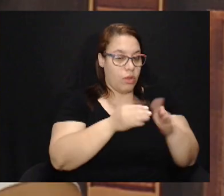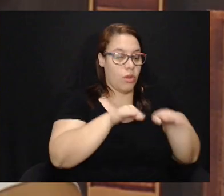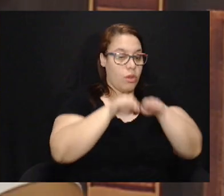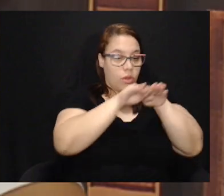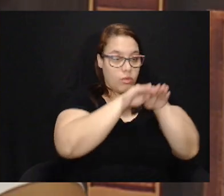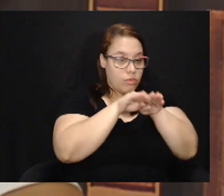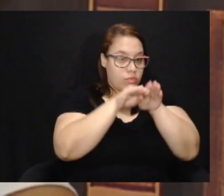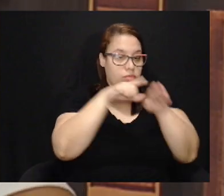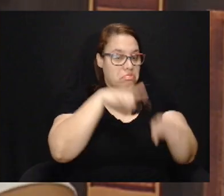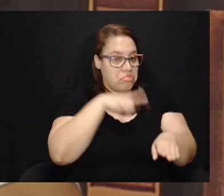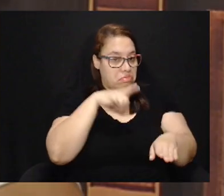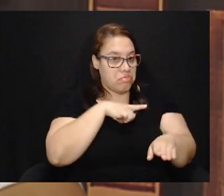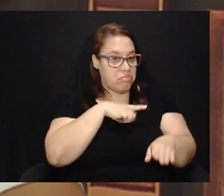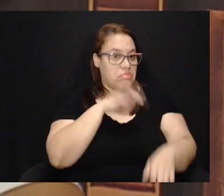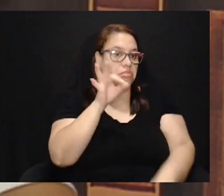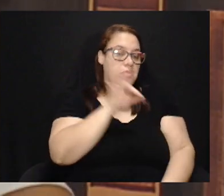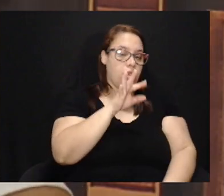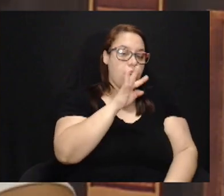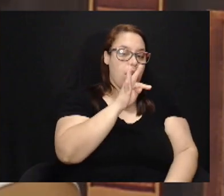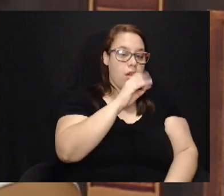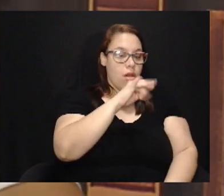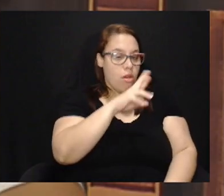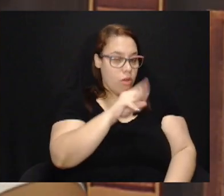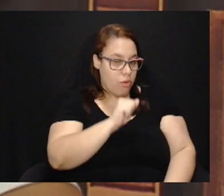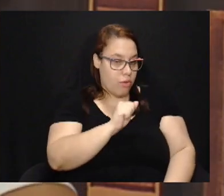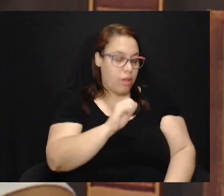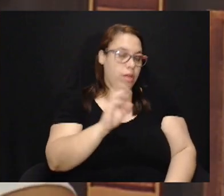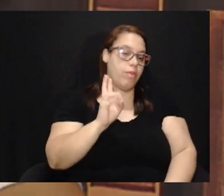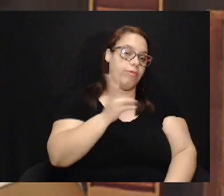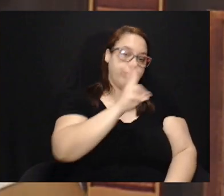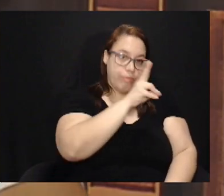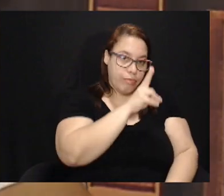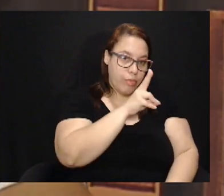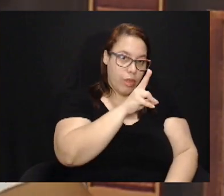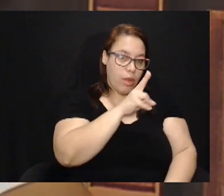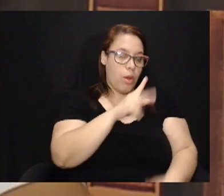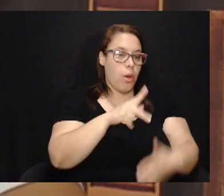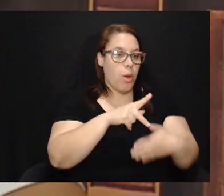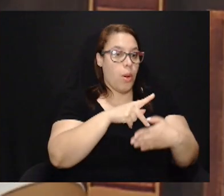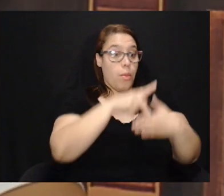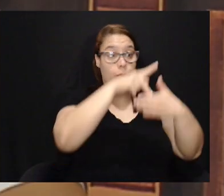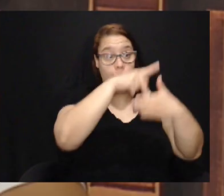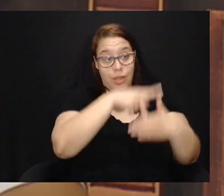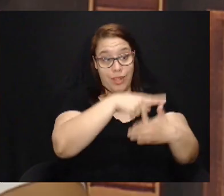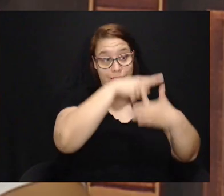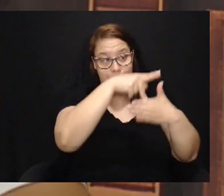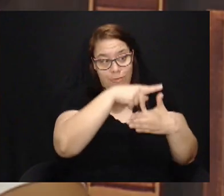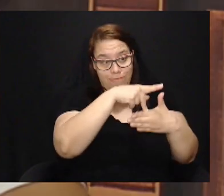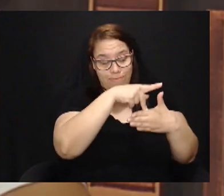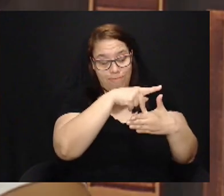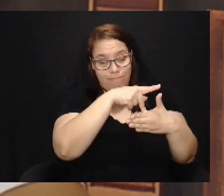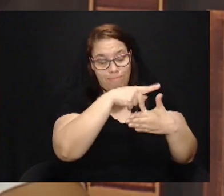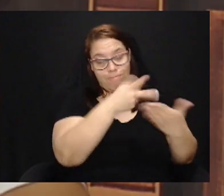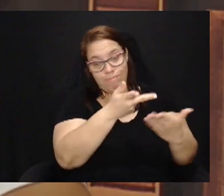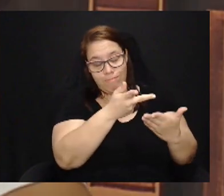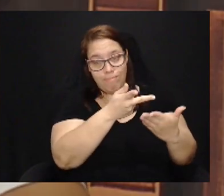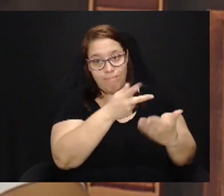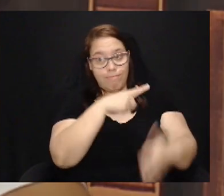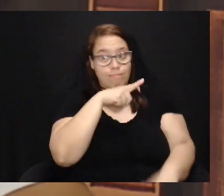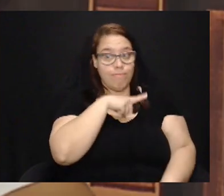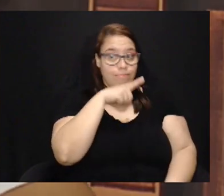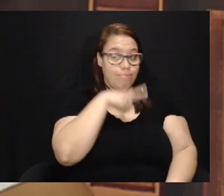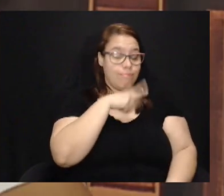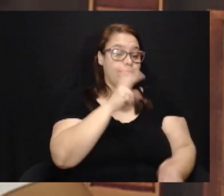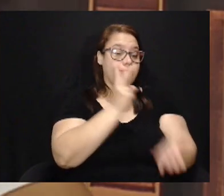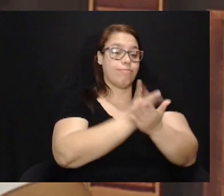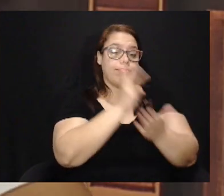quantidade de fibras, de vitaminas, de proteínas, de carboidratos e que, obviamente, exista uma constância com